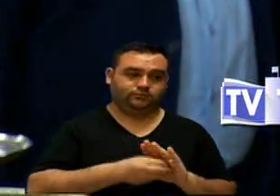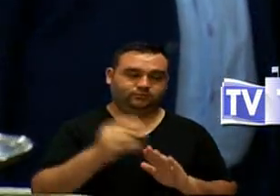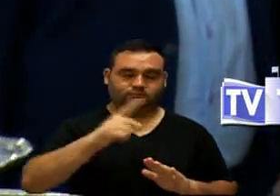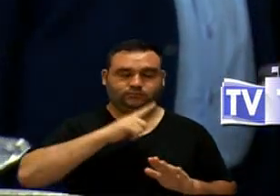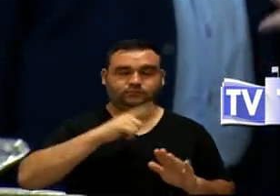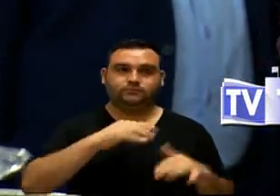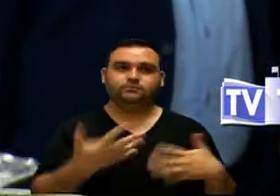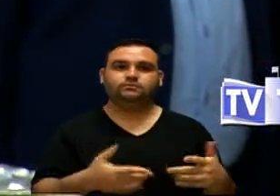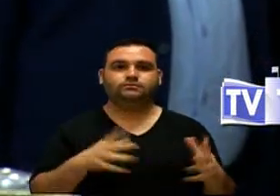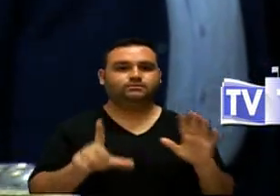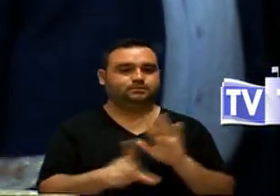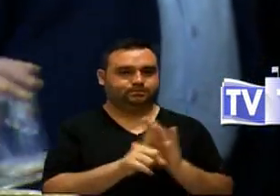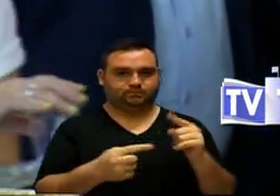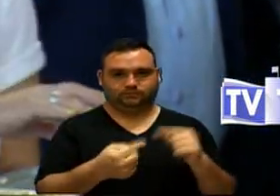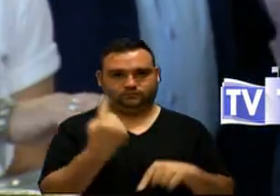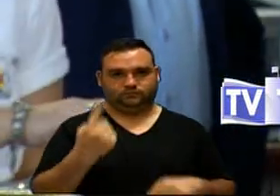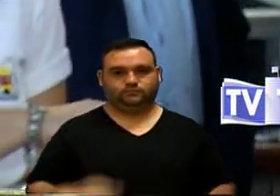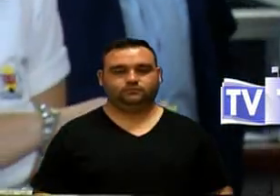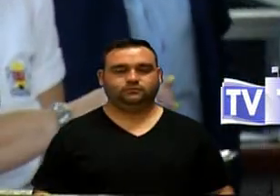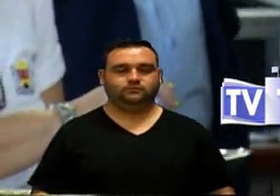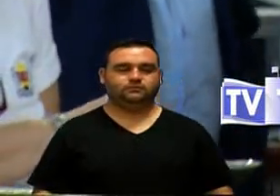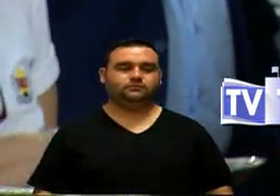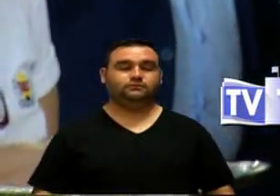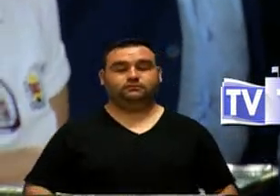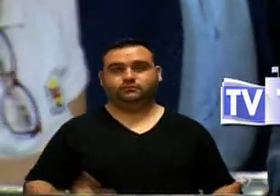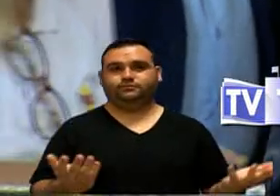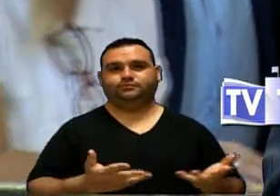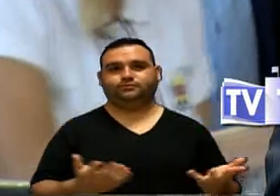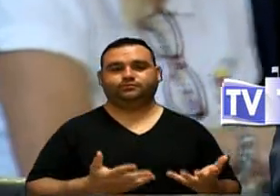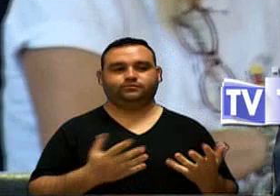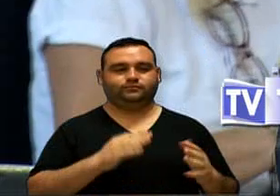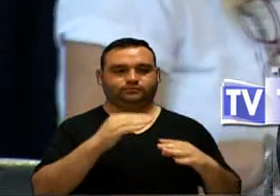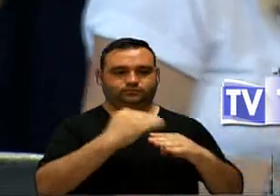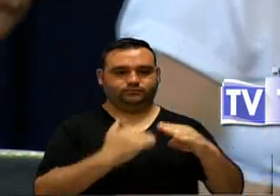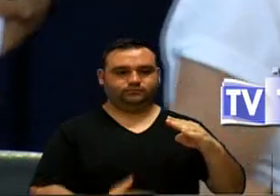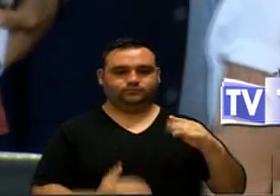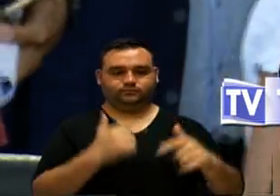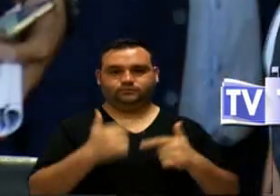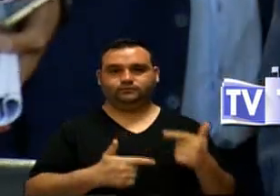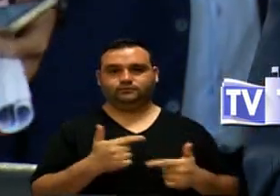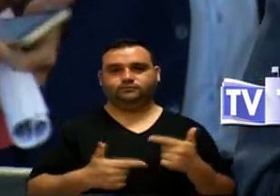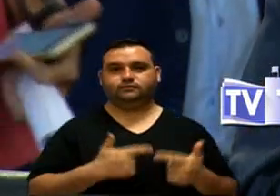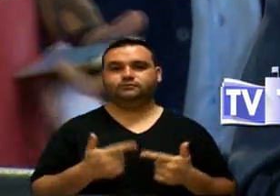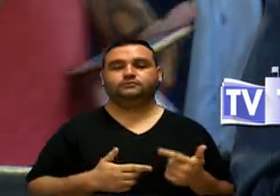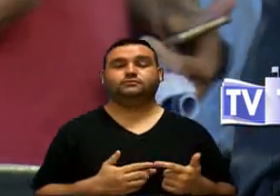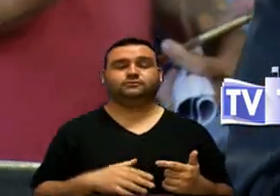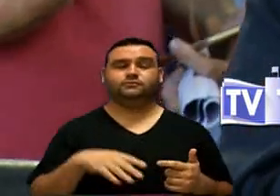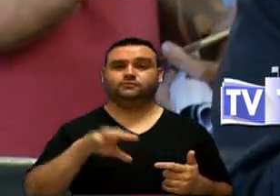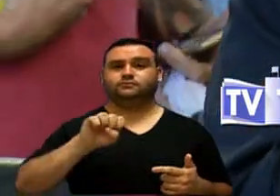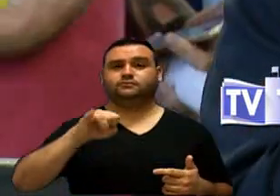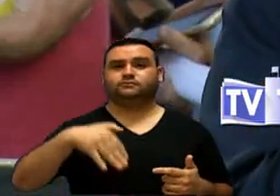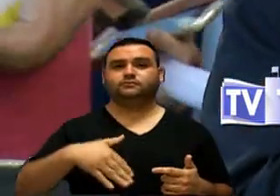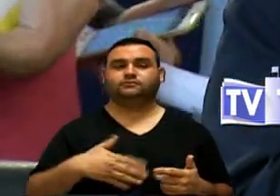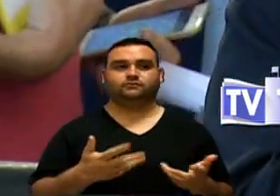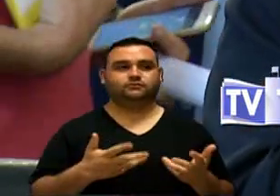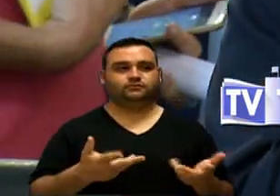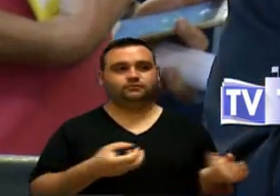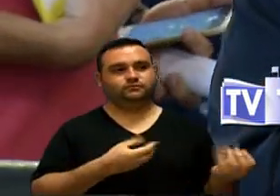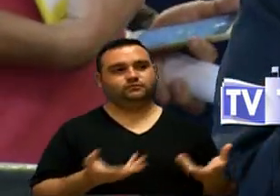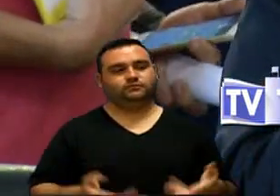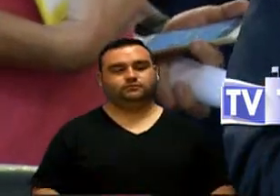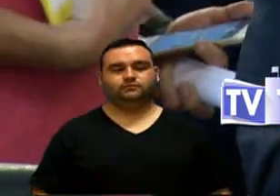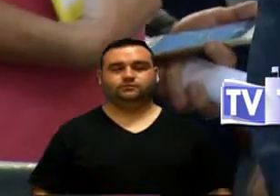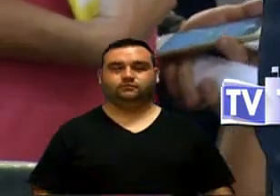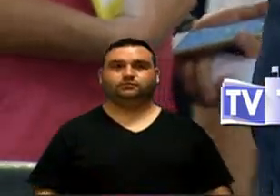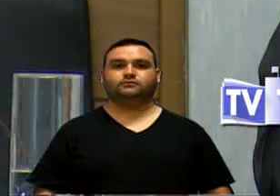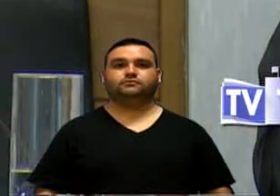daí ficou inconstitucional. Eu acato a escala. Quero. Viu, Renan? Voto sim. Ele vai mandar de lá para cá.